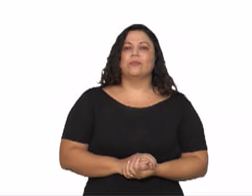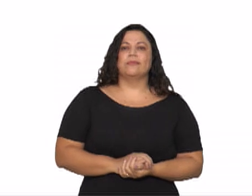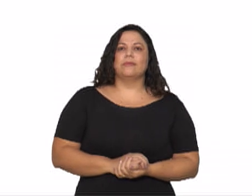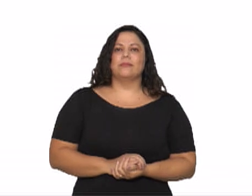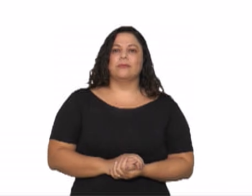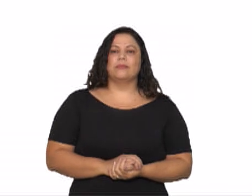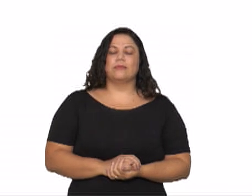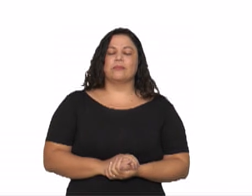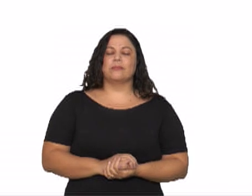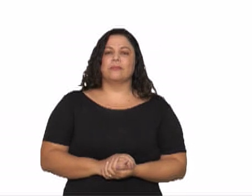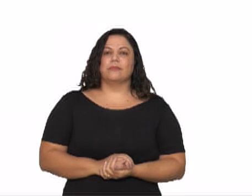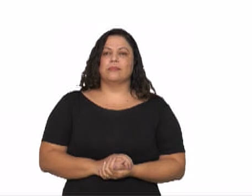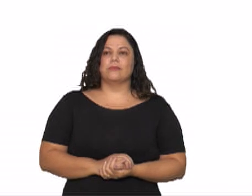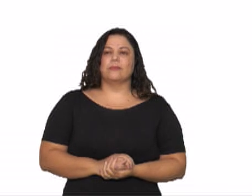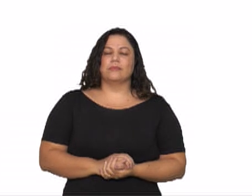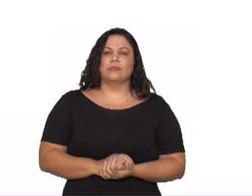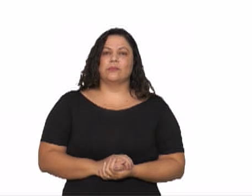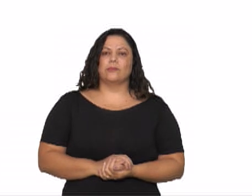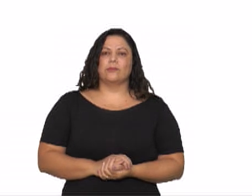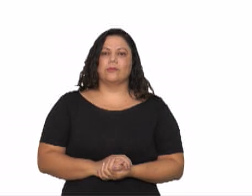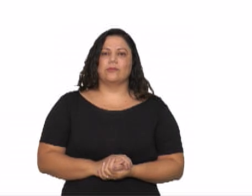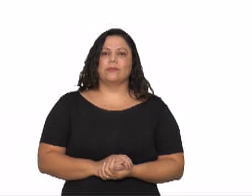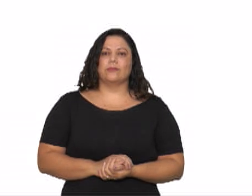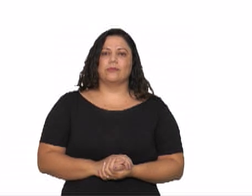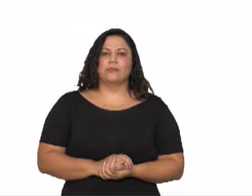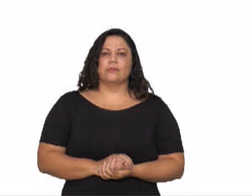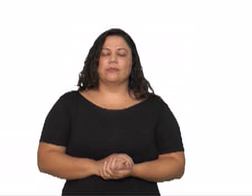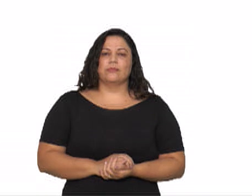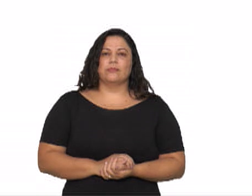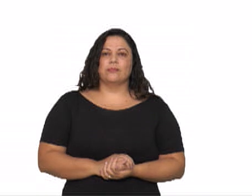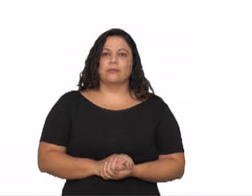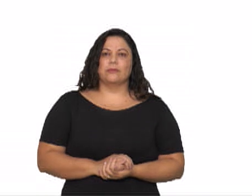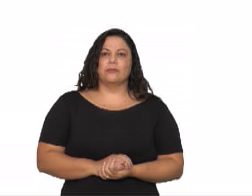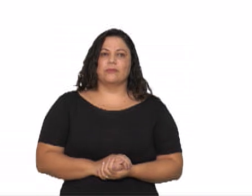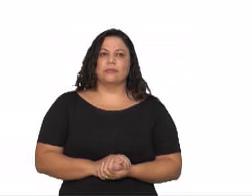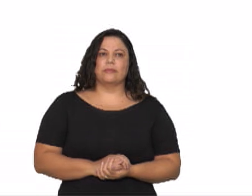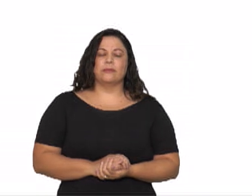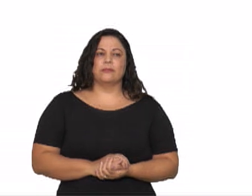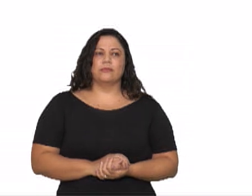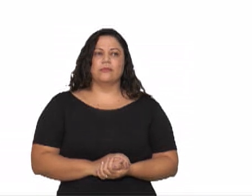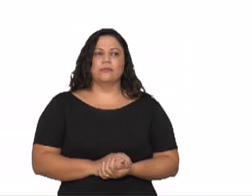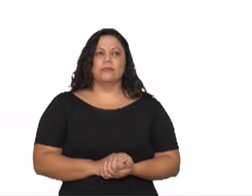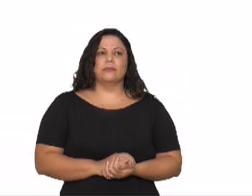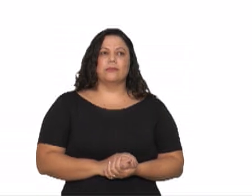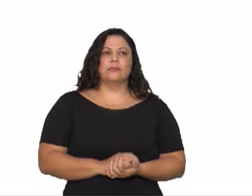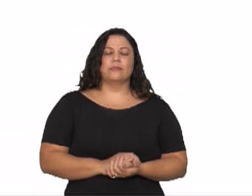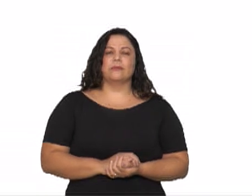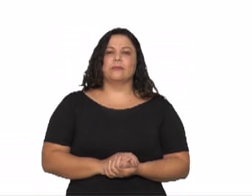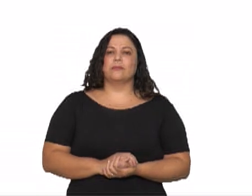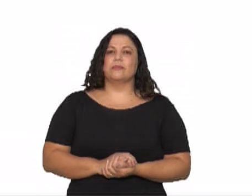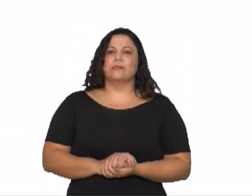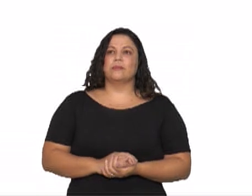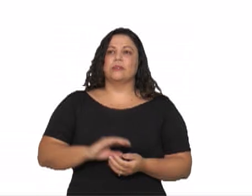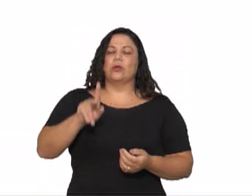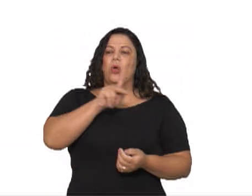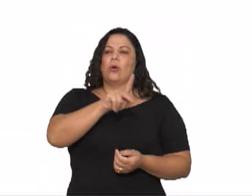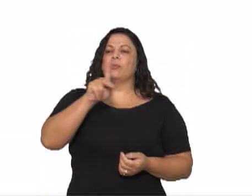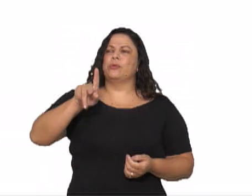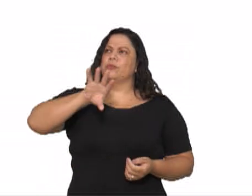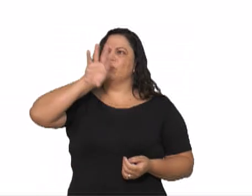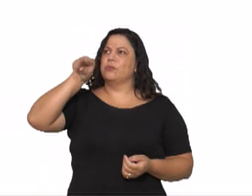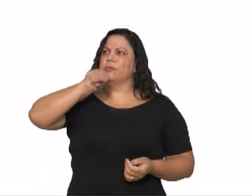Continuando. Se tuviera tempo, retiraria del viejo baú, do velho baú, mi vestido de gitana